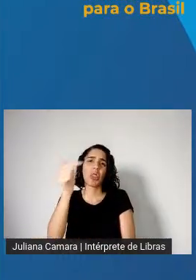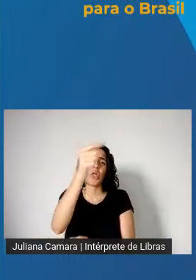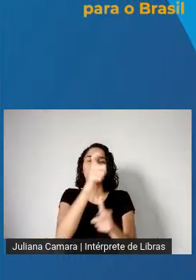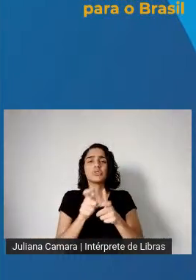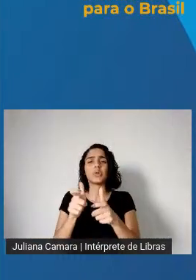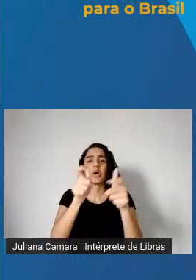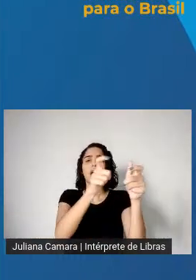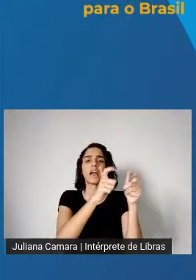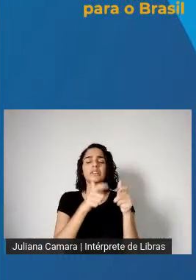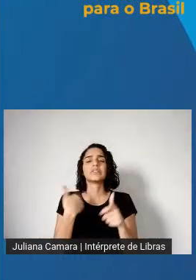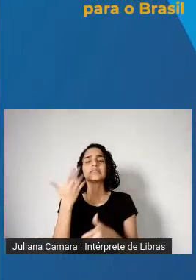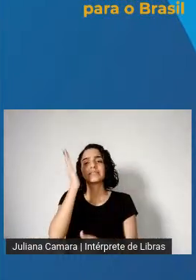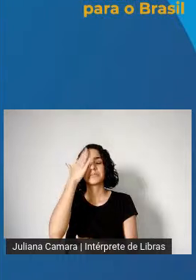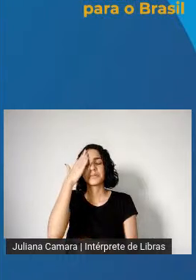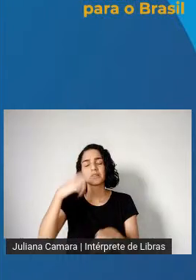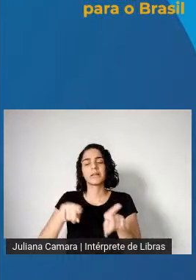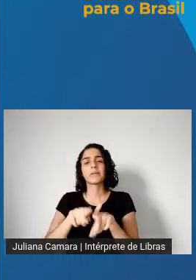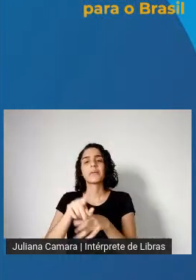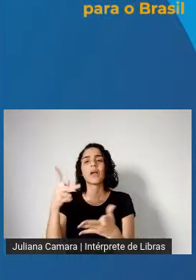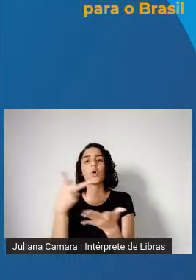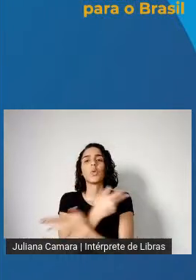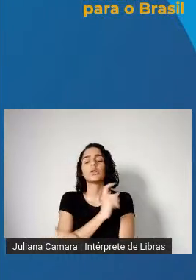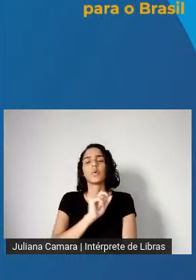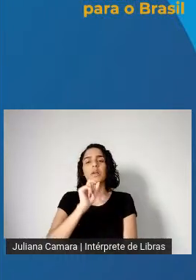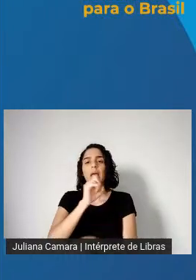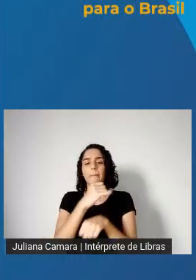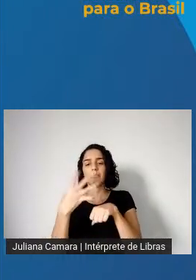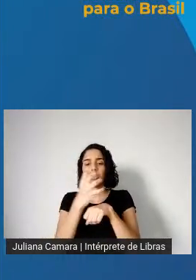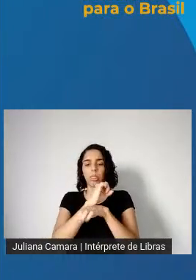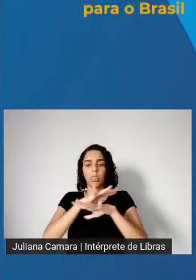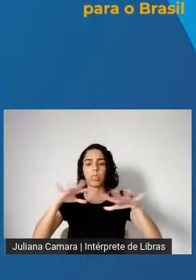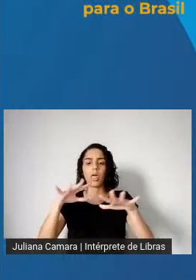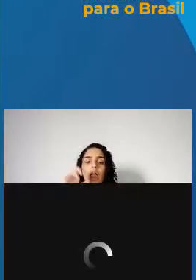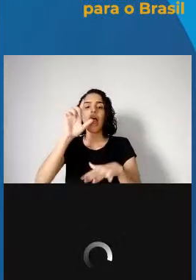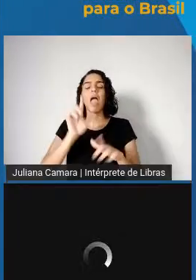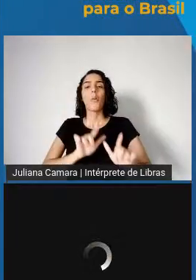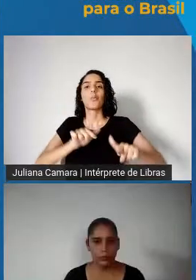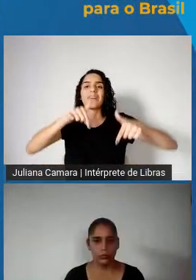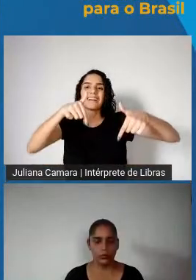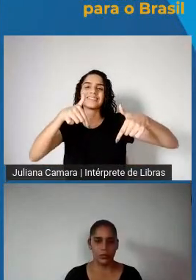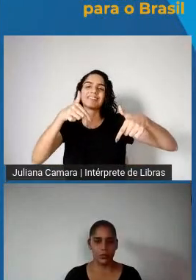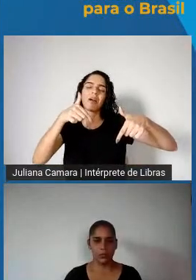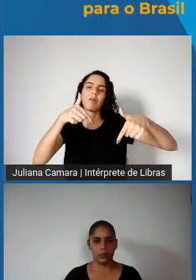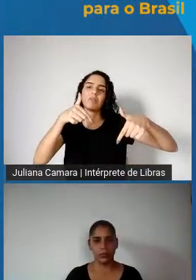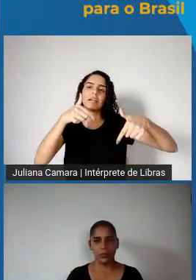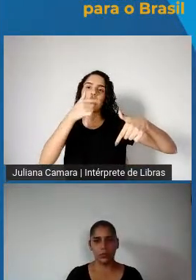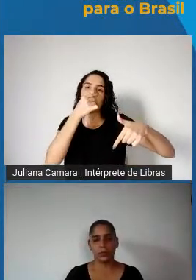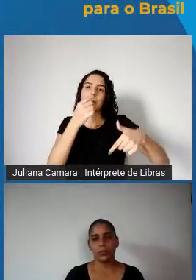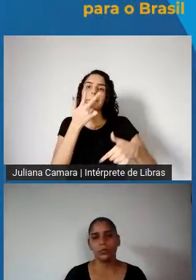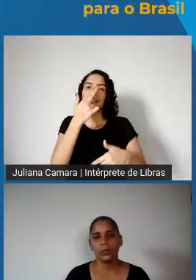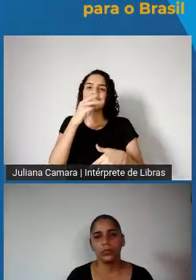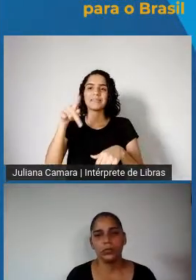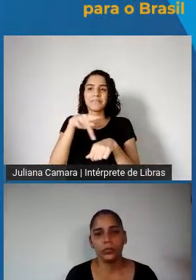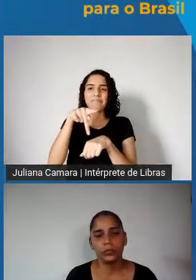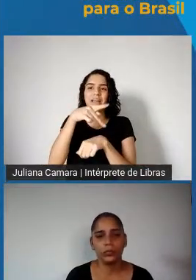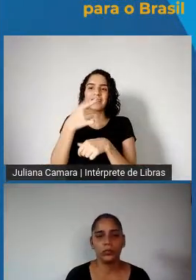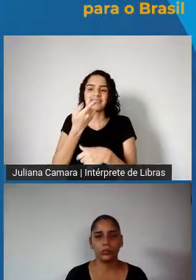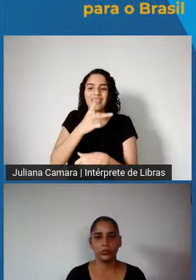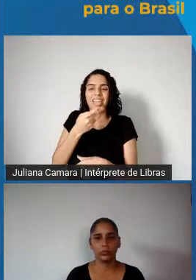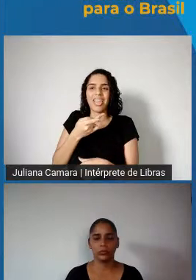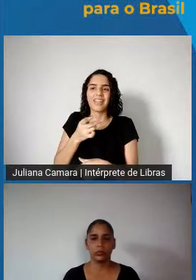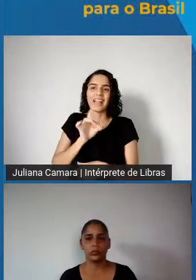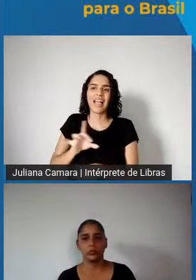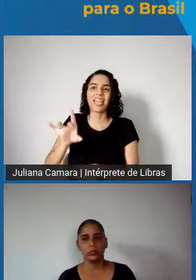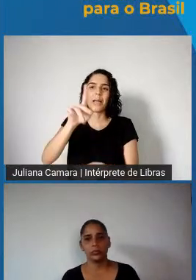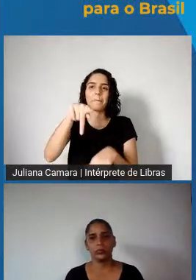ação da pandemia foi uma ação muito, muito, é, é, nacional, né, cada país